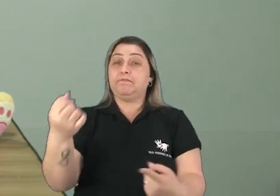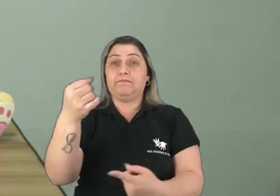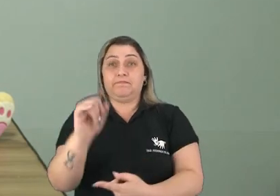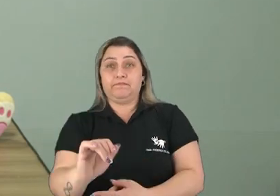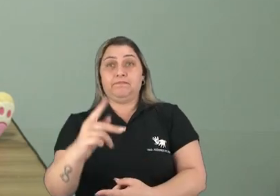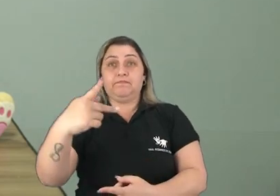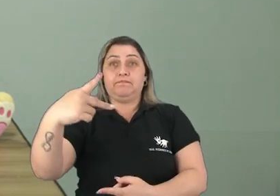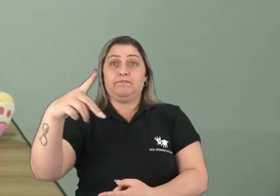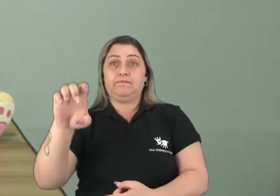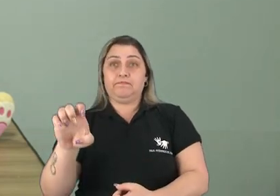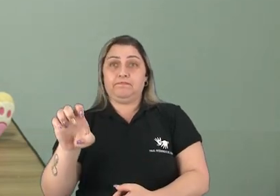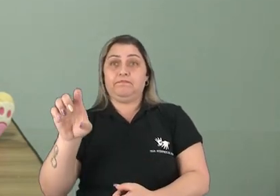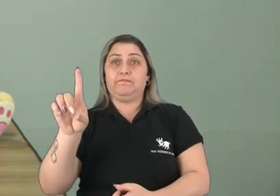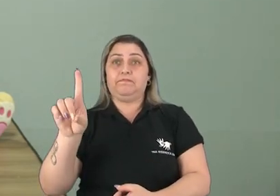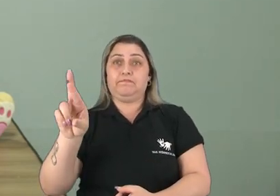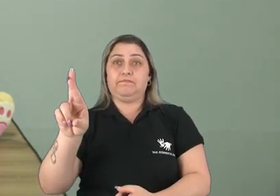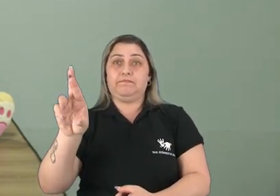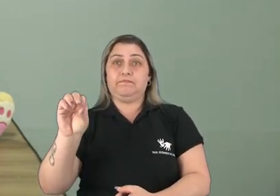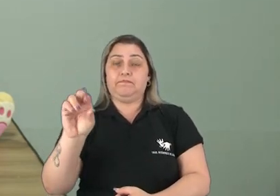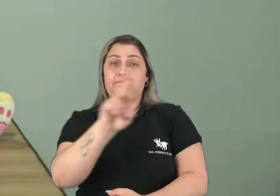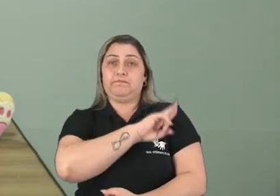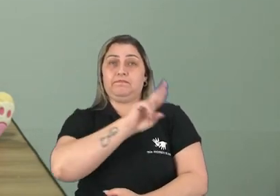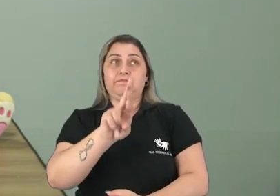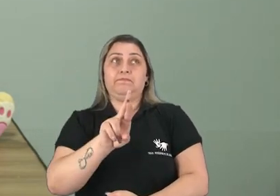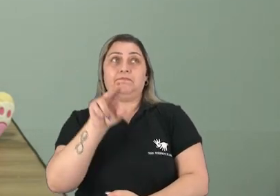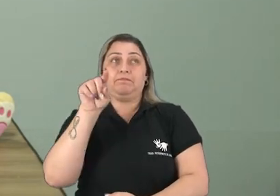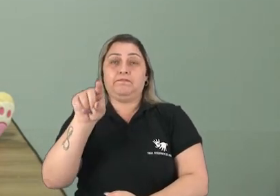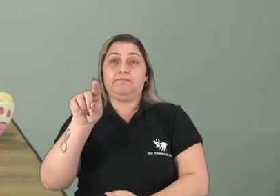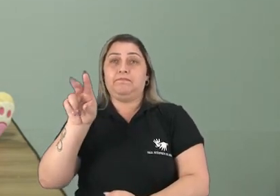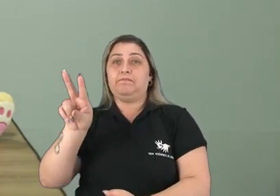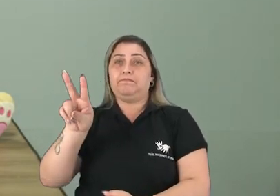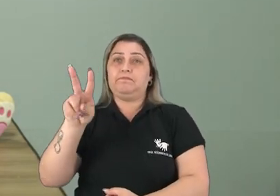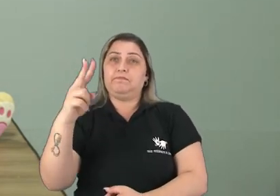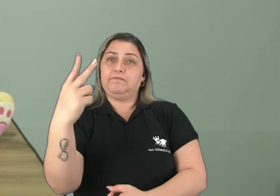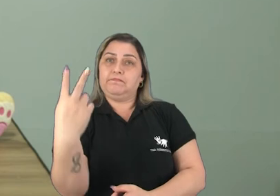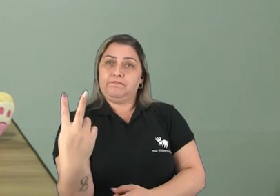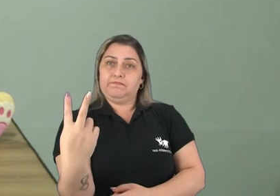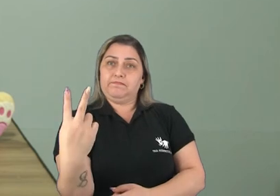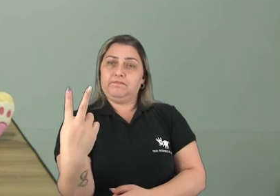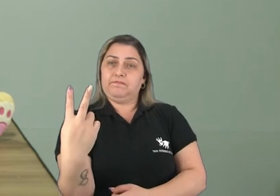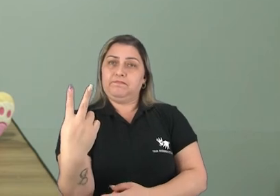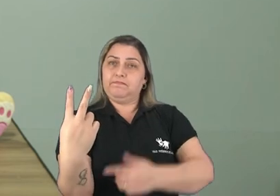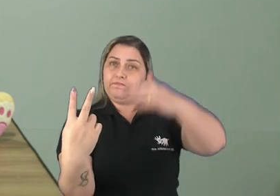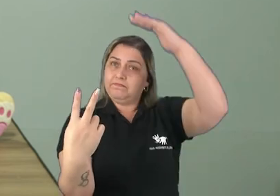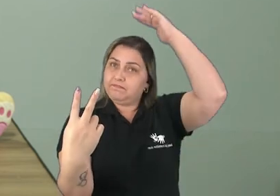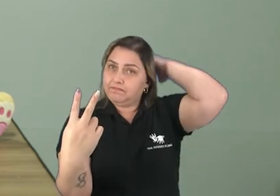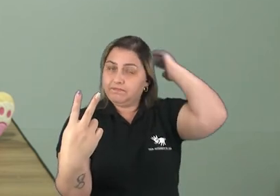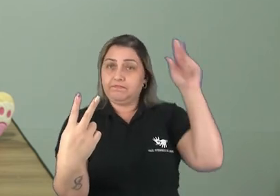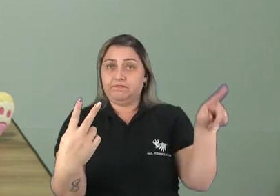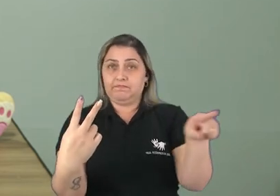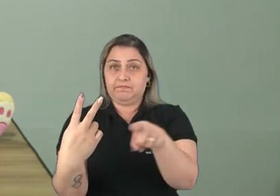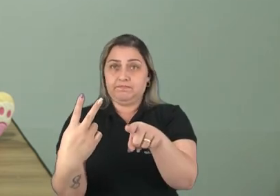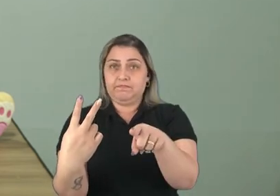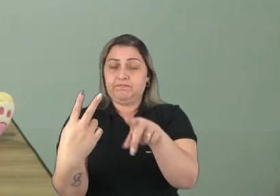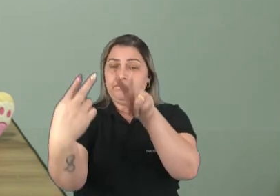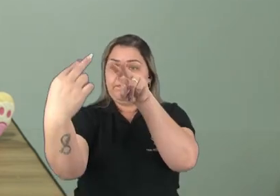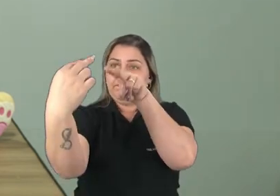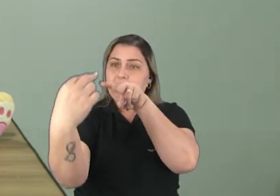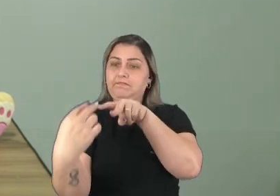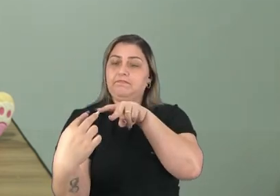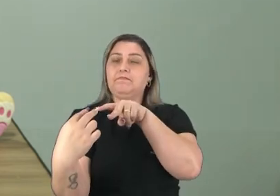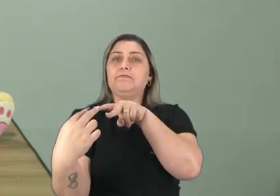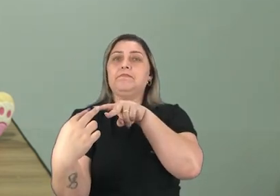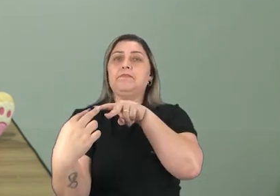o Pedro, que está representando vocês, estiver neste sentido, ou seja, de costa, olhando para